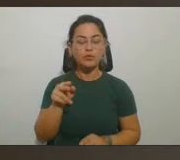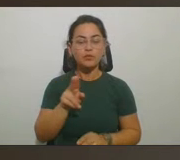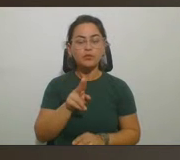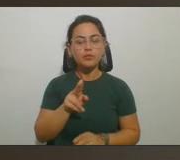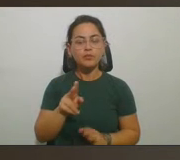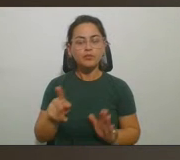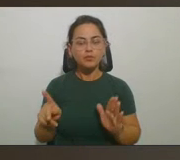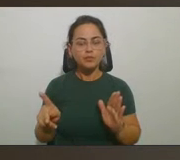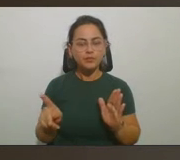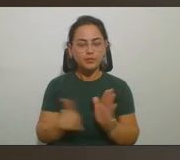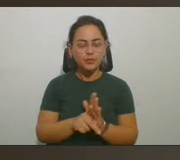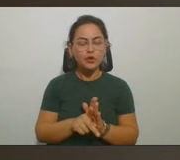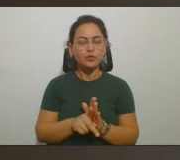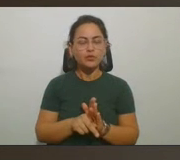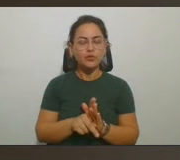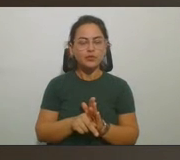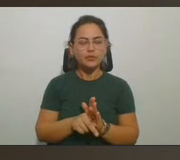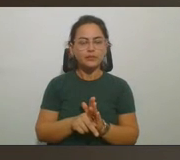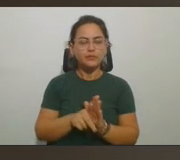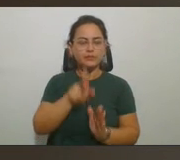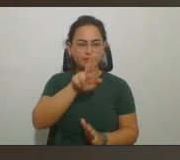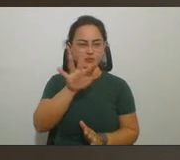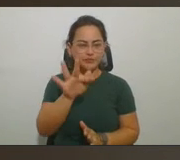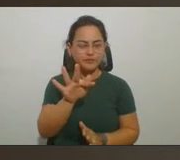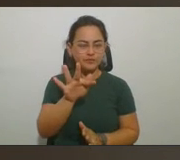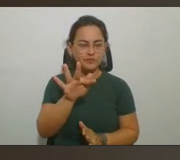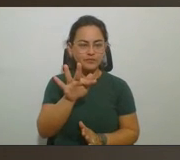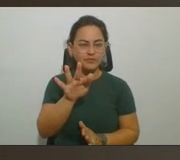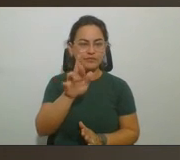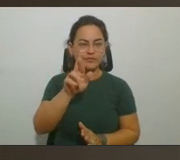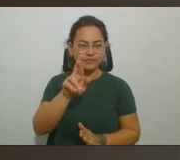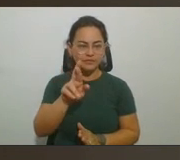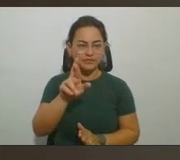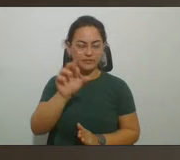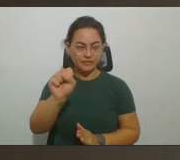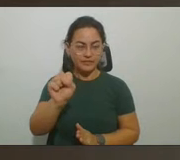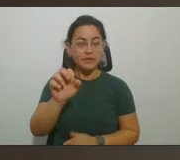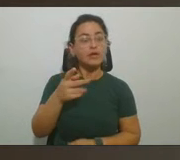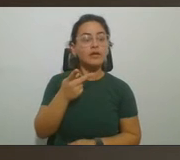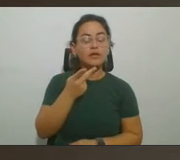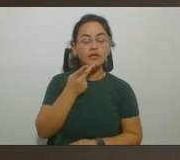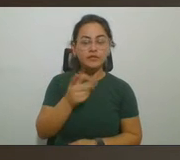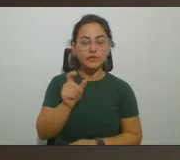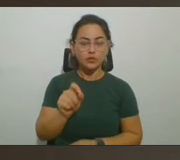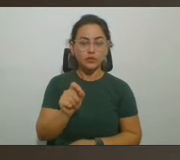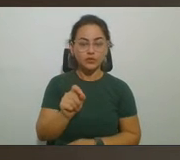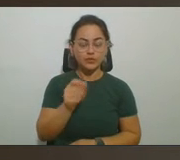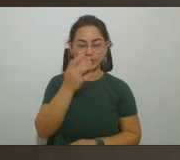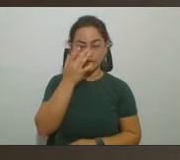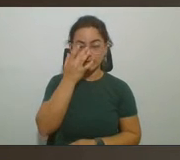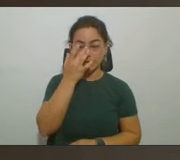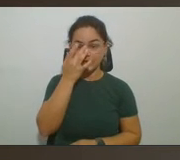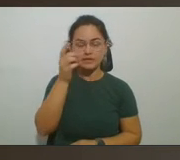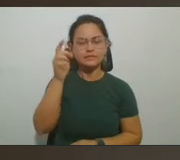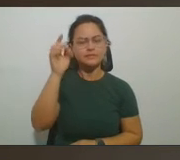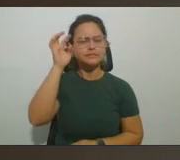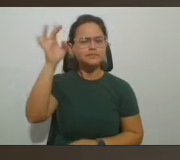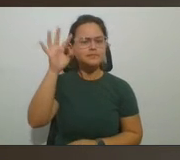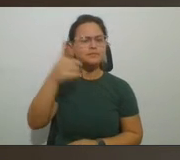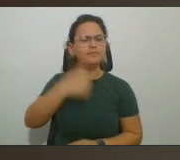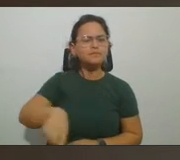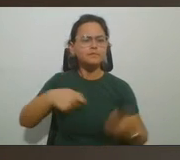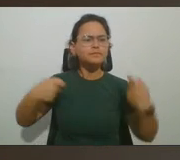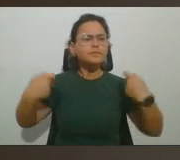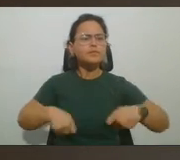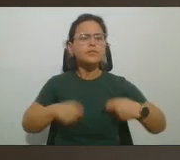Sul, em um ensaio publicado na Revista Brasileira de Estudos da Presença, refletiu sobre a necessidade